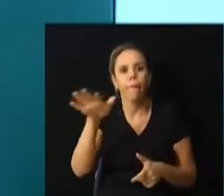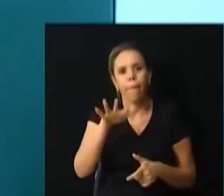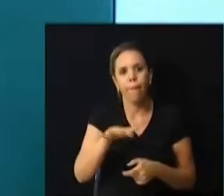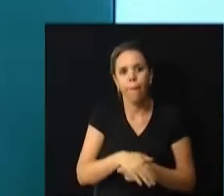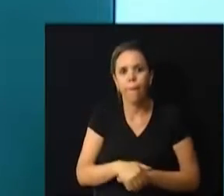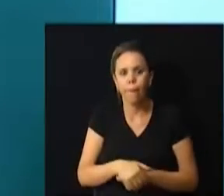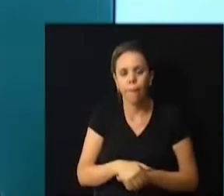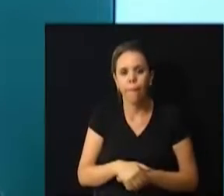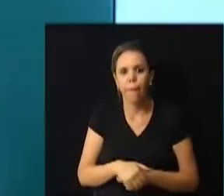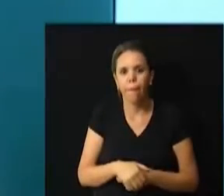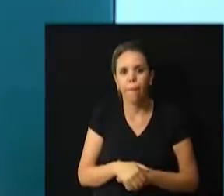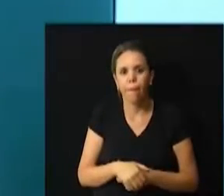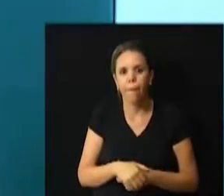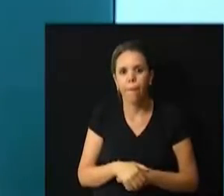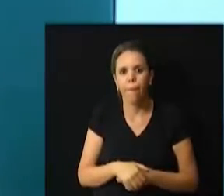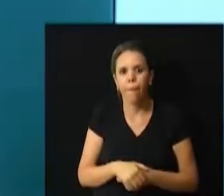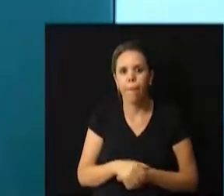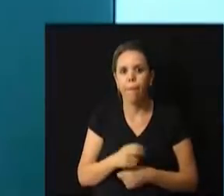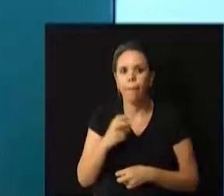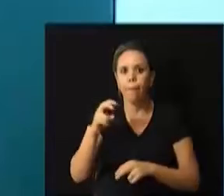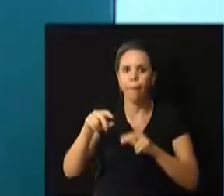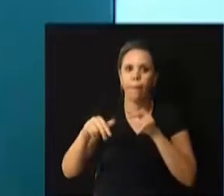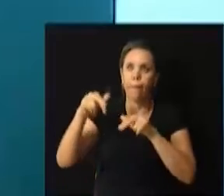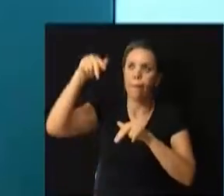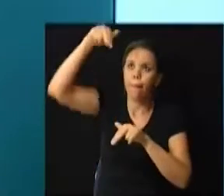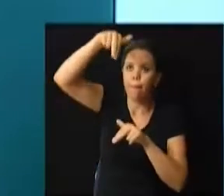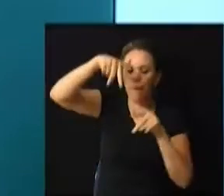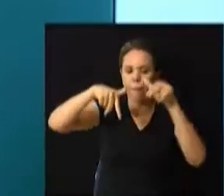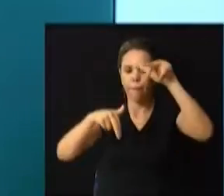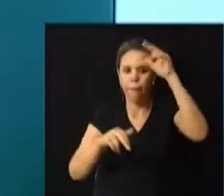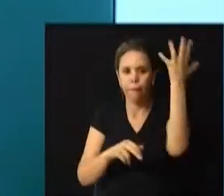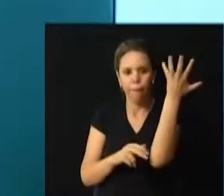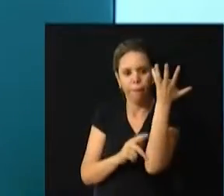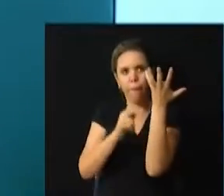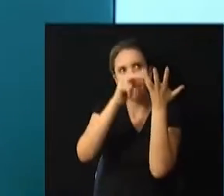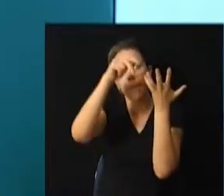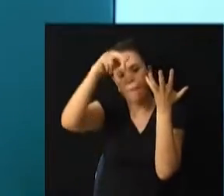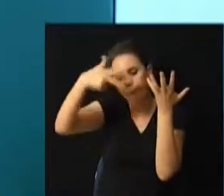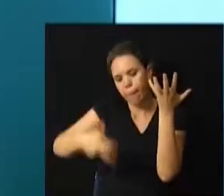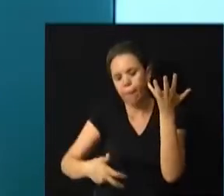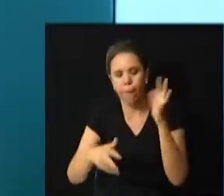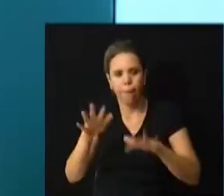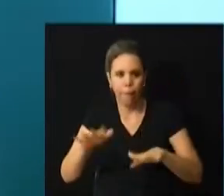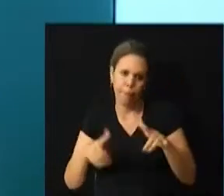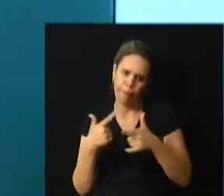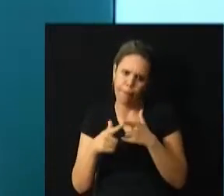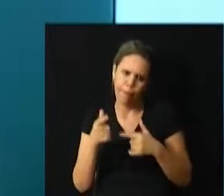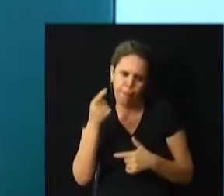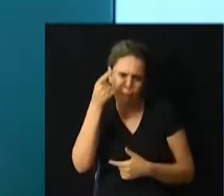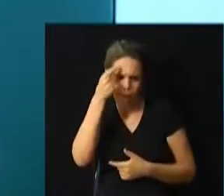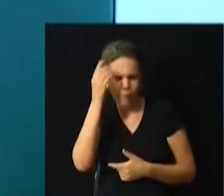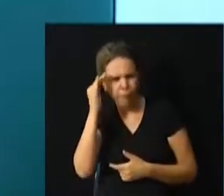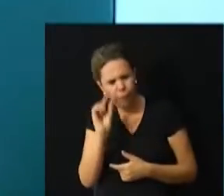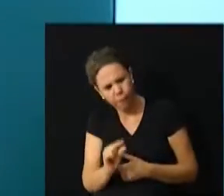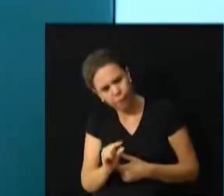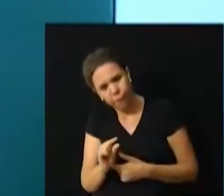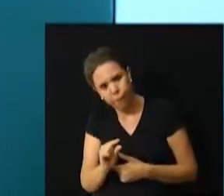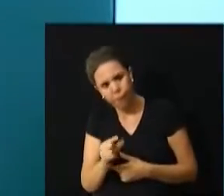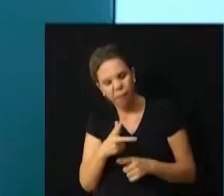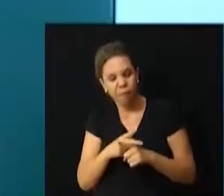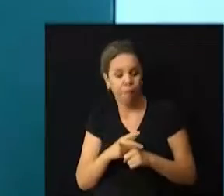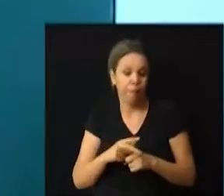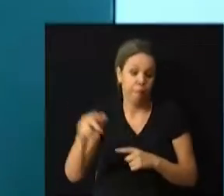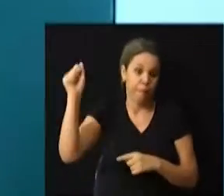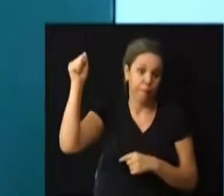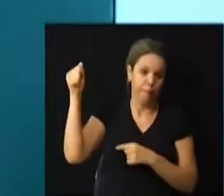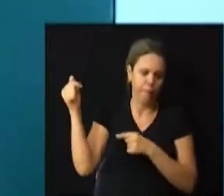o outro a ir numa árvore mais alta, pular do lugar mais alto, né? Aí eles podem ter alguma noção, mas eles querem